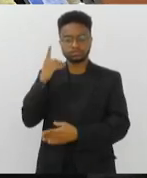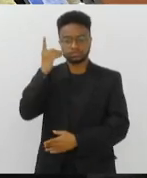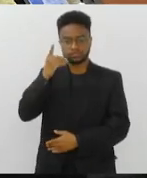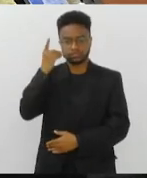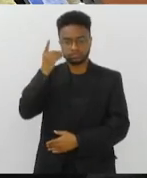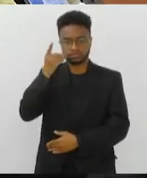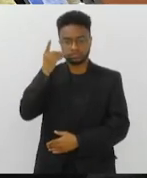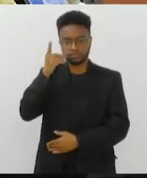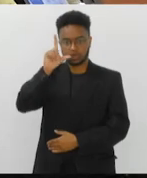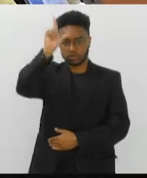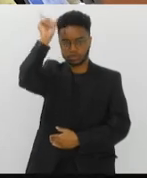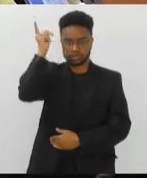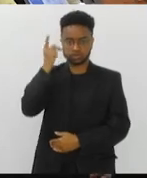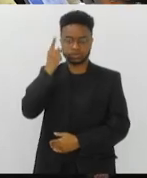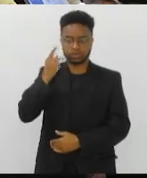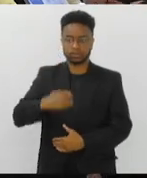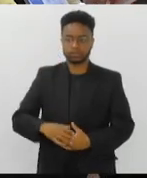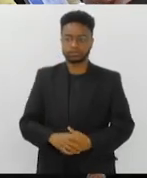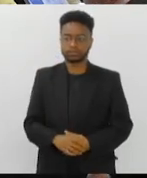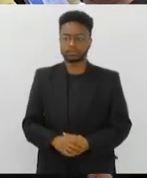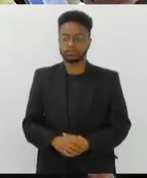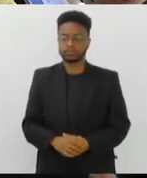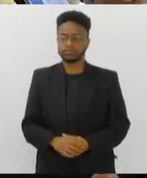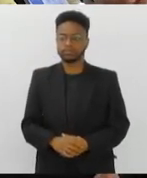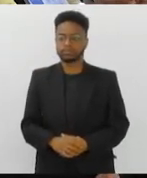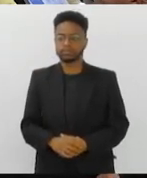deputado Luiz Paulo da Rocha.